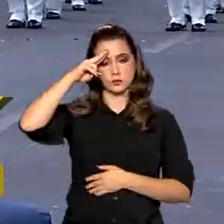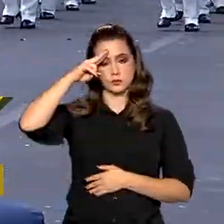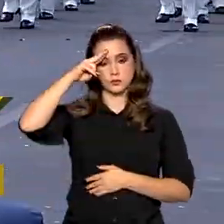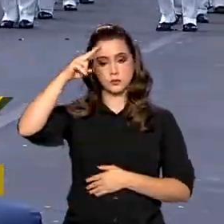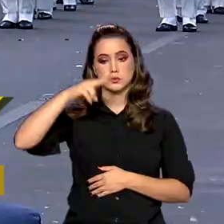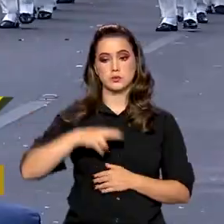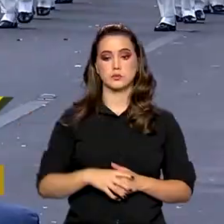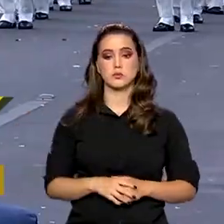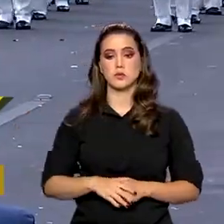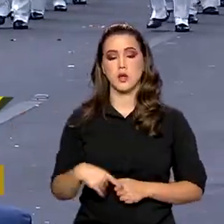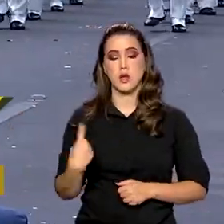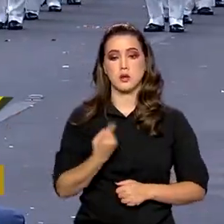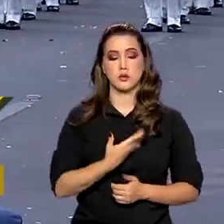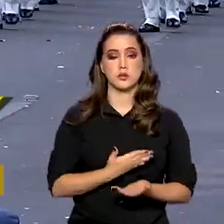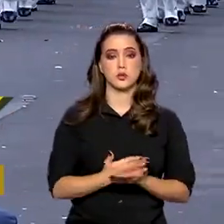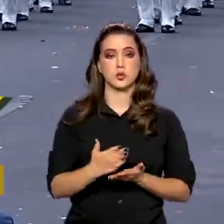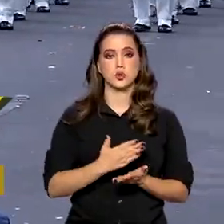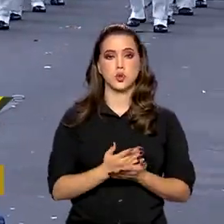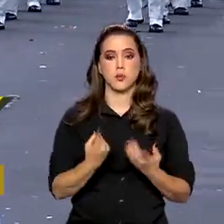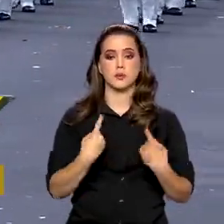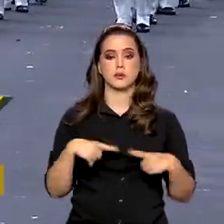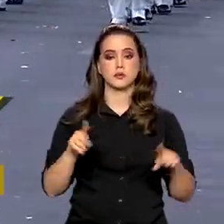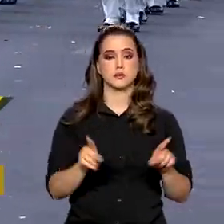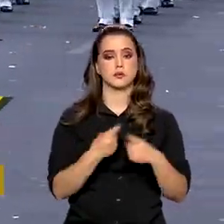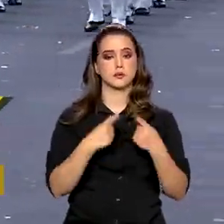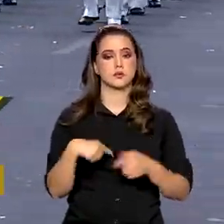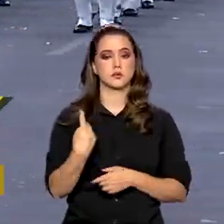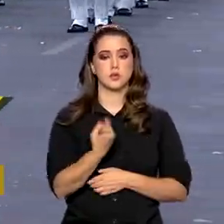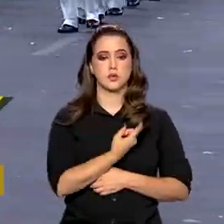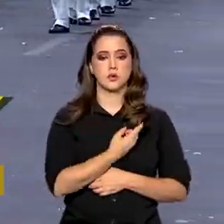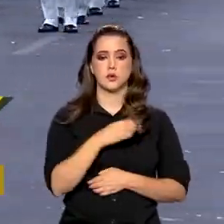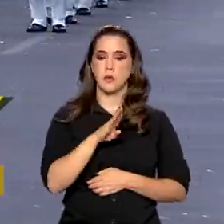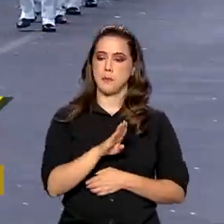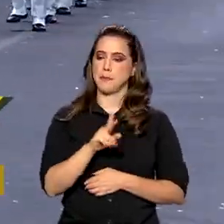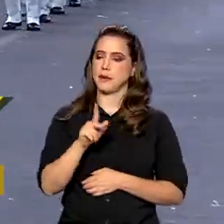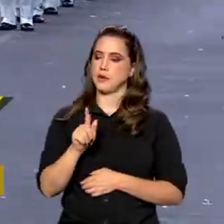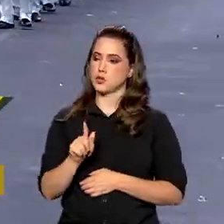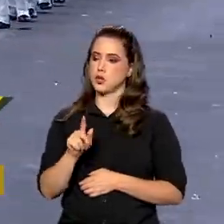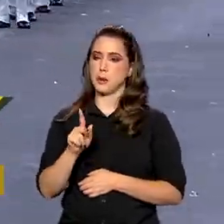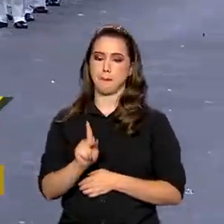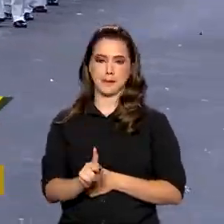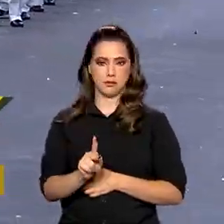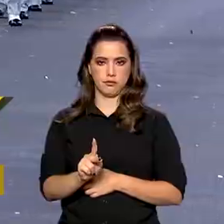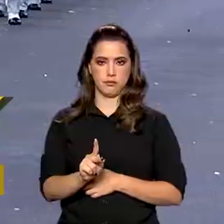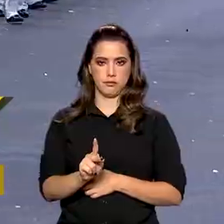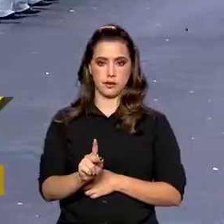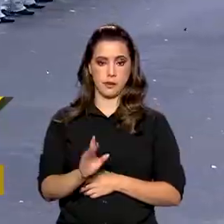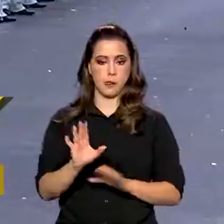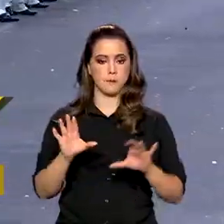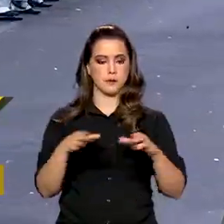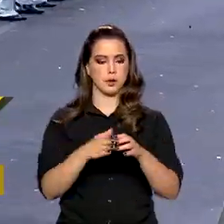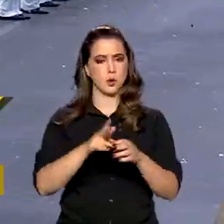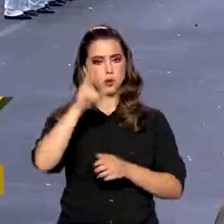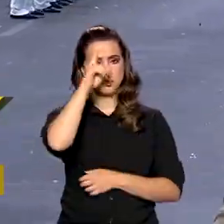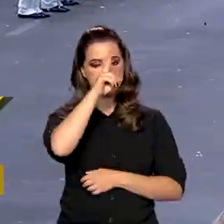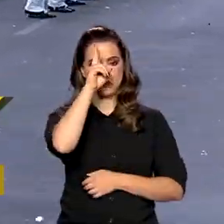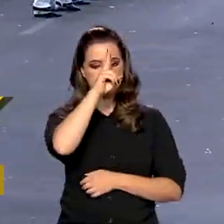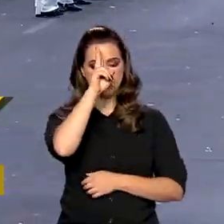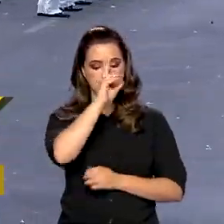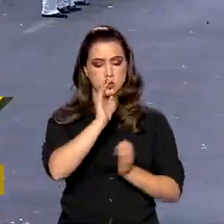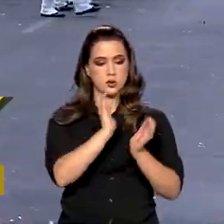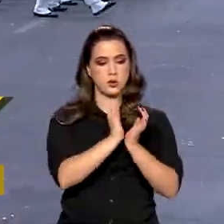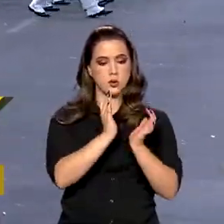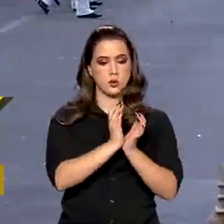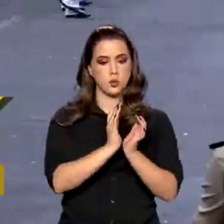iniciamos o desfile agora com a banda ali do nosso BGP, né? Batalhão Histórico, né? Denominado Batalhão